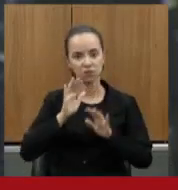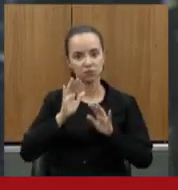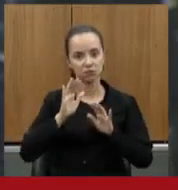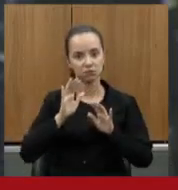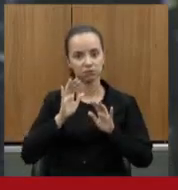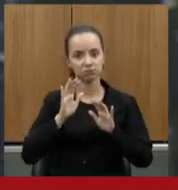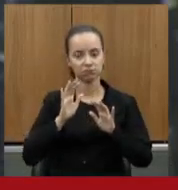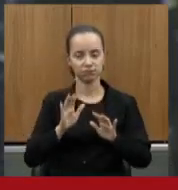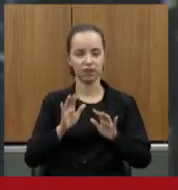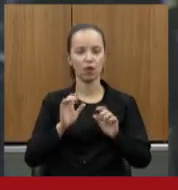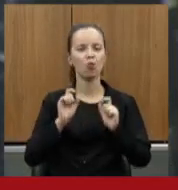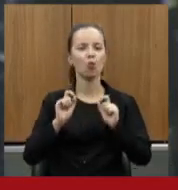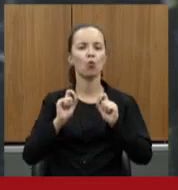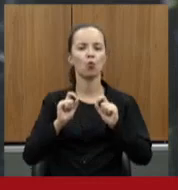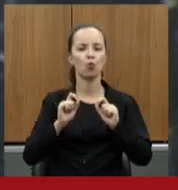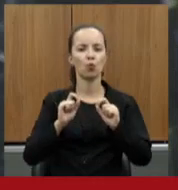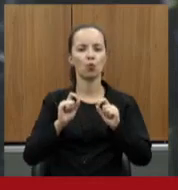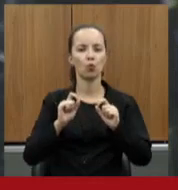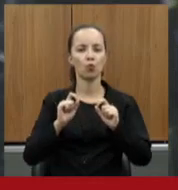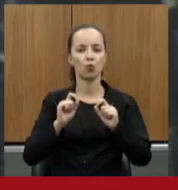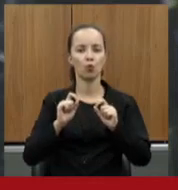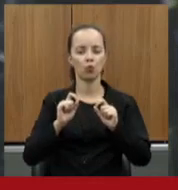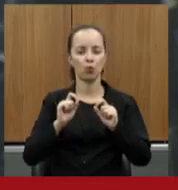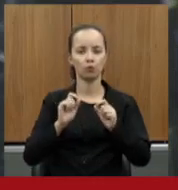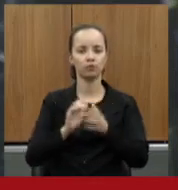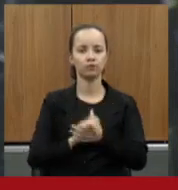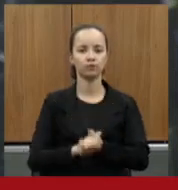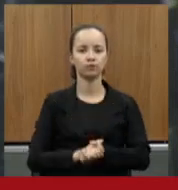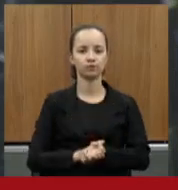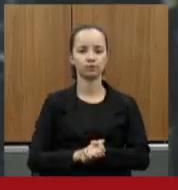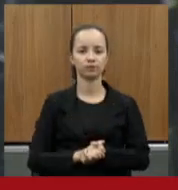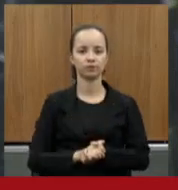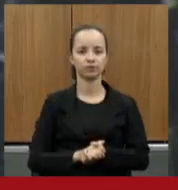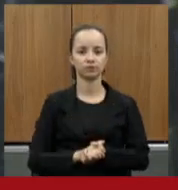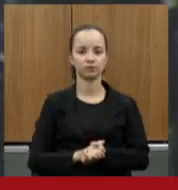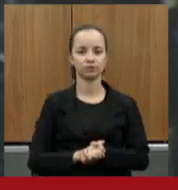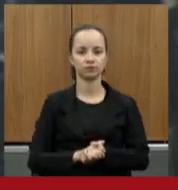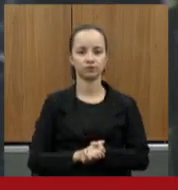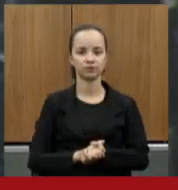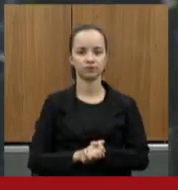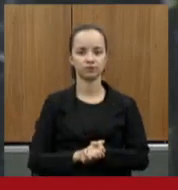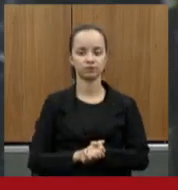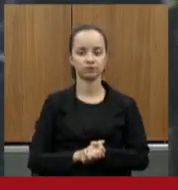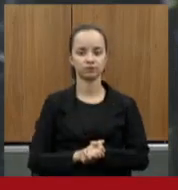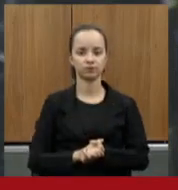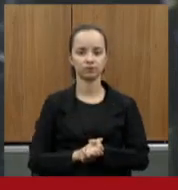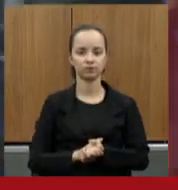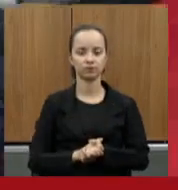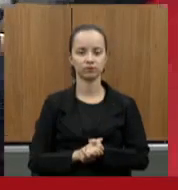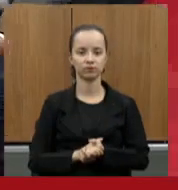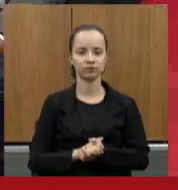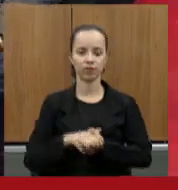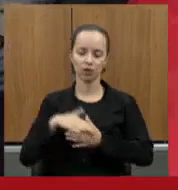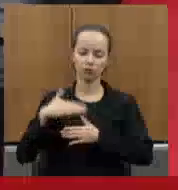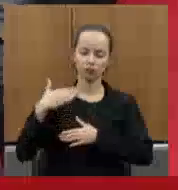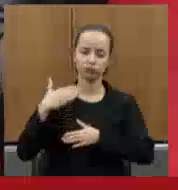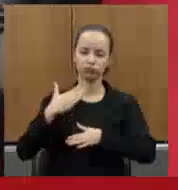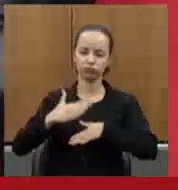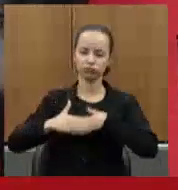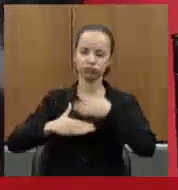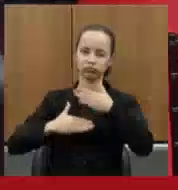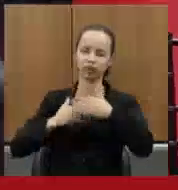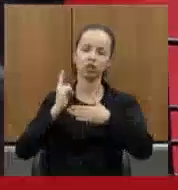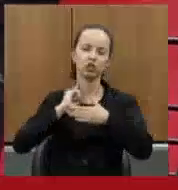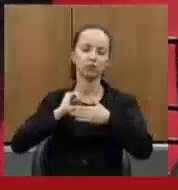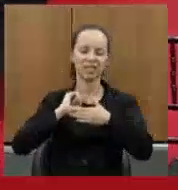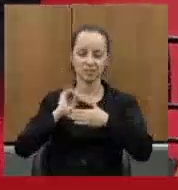modesta, da parte dessa auspiciosa trajetória histórica de Minas Gerais.